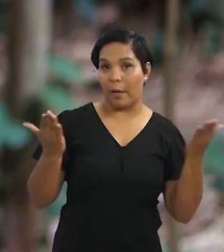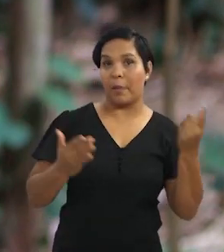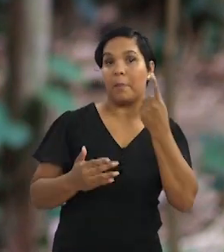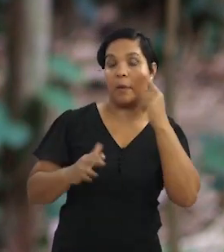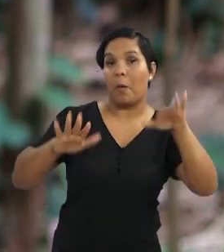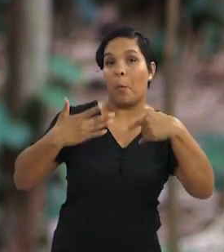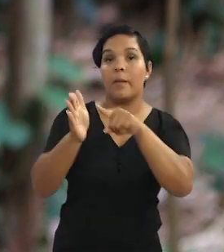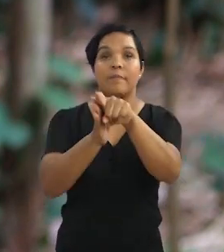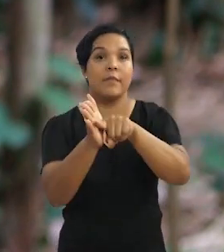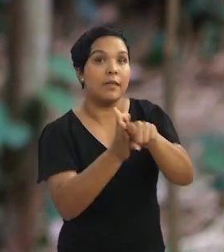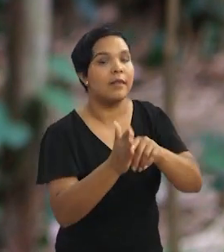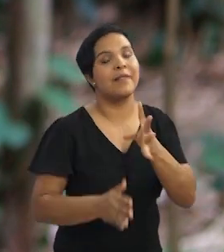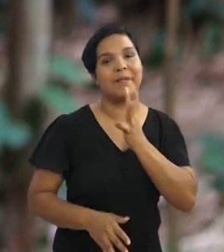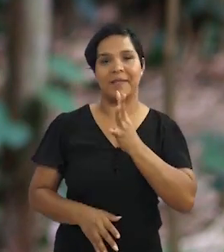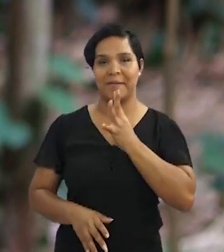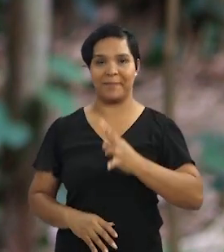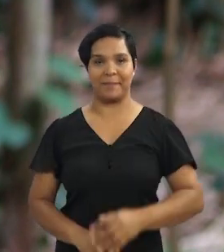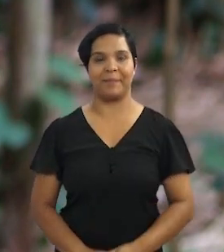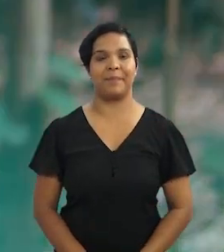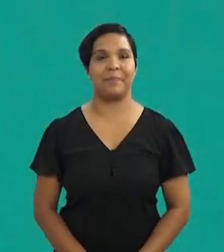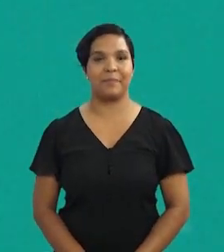Vamos ver agora quais pesquisas iremos conhecer.